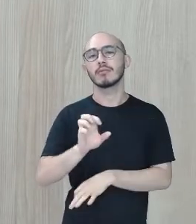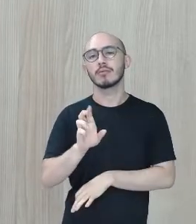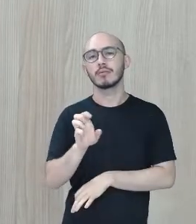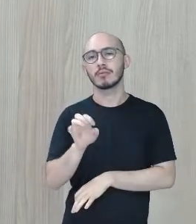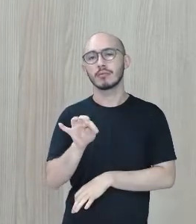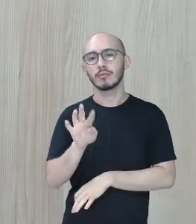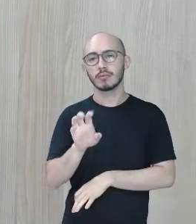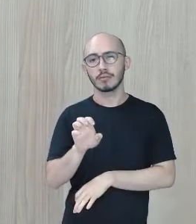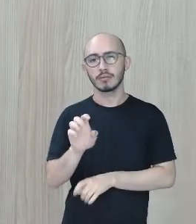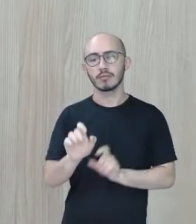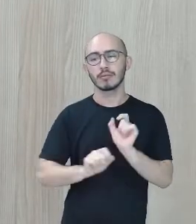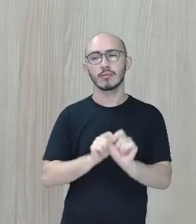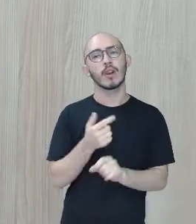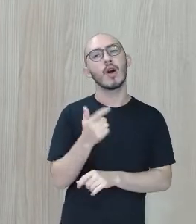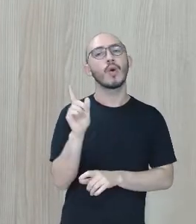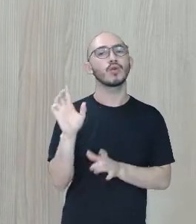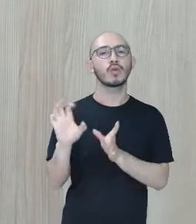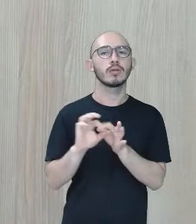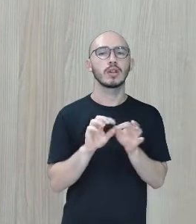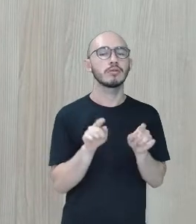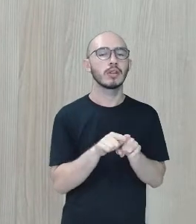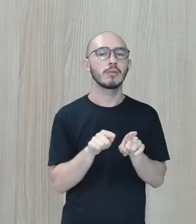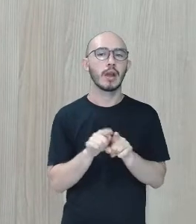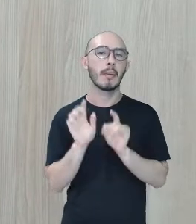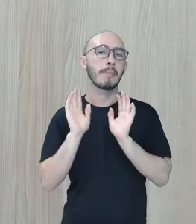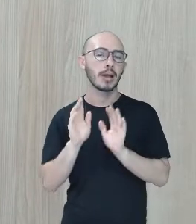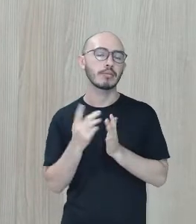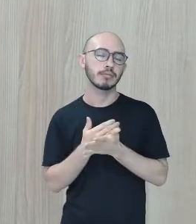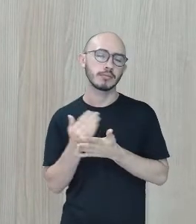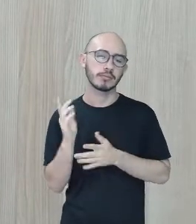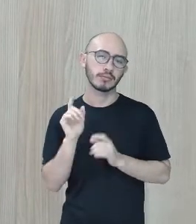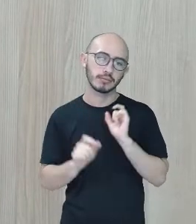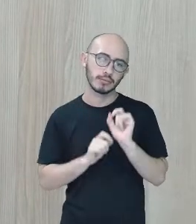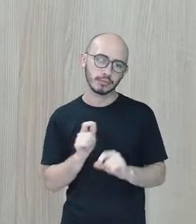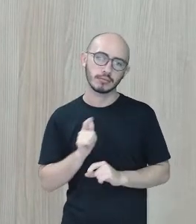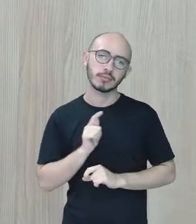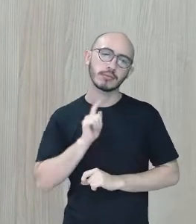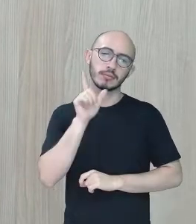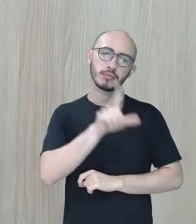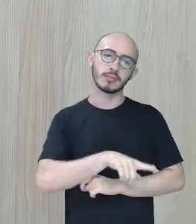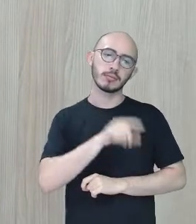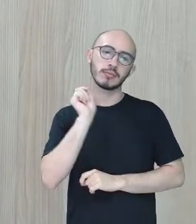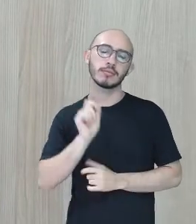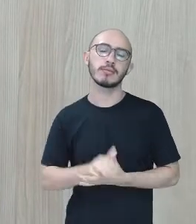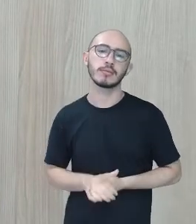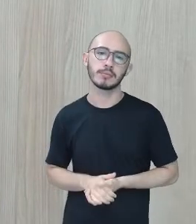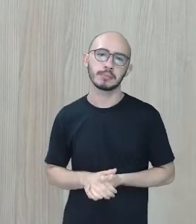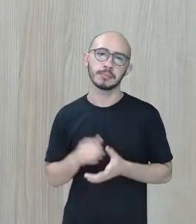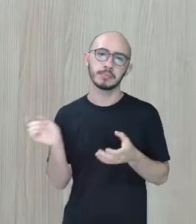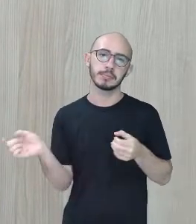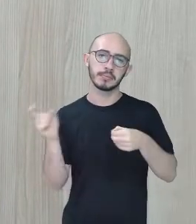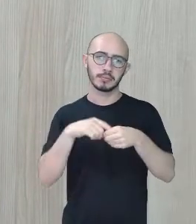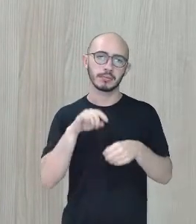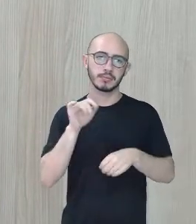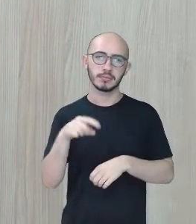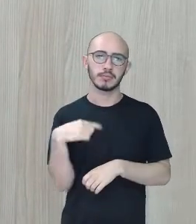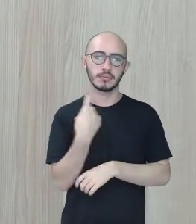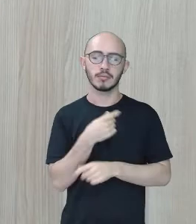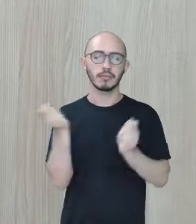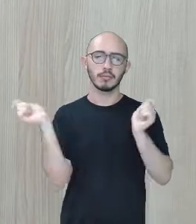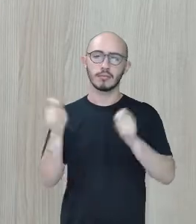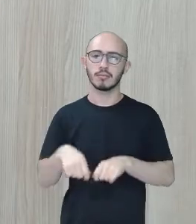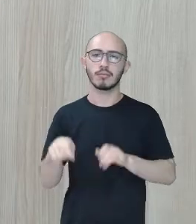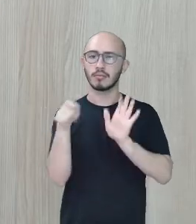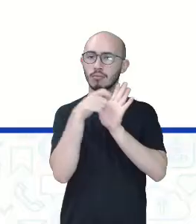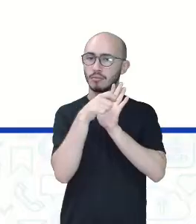vai ser o fluxo para outras situações. Mas, a princípio, a gente pode ter essa opção aí, né? Então, voltando. Se a gente pode escrever esses